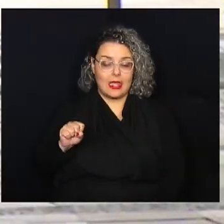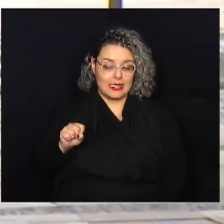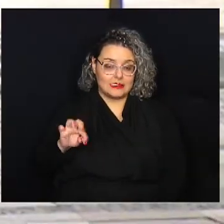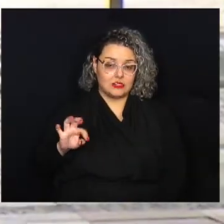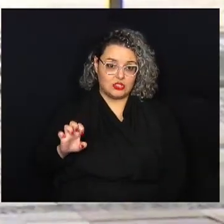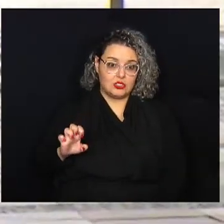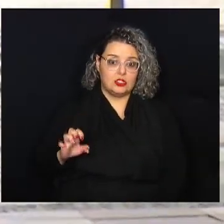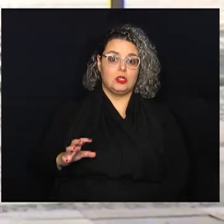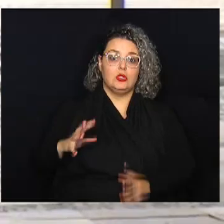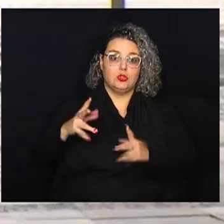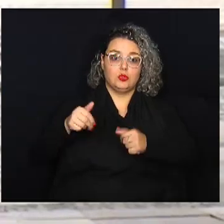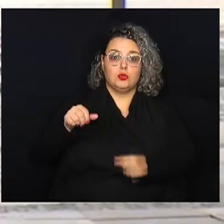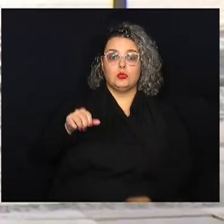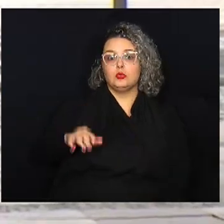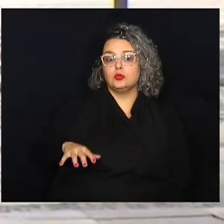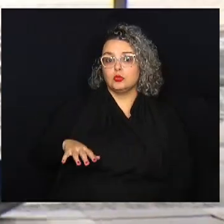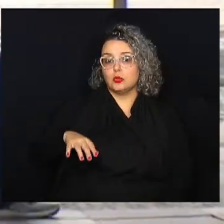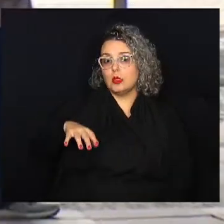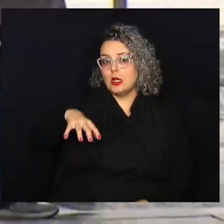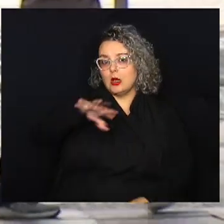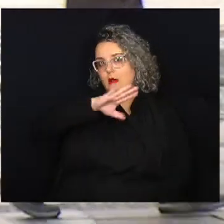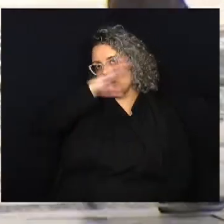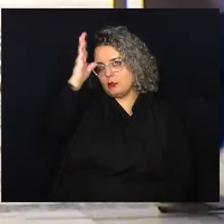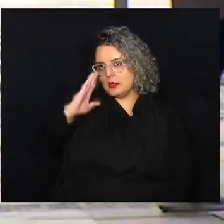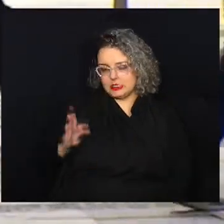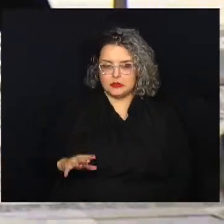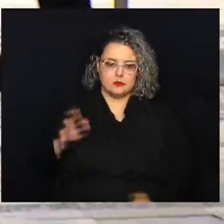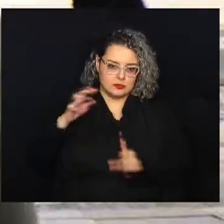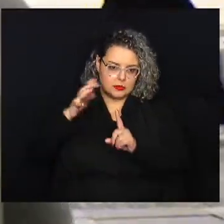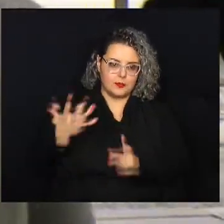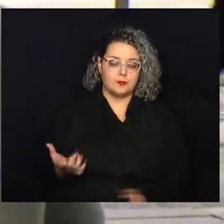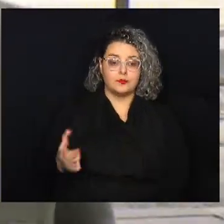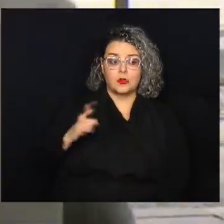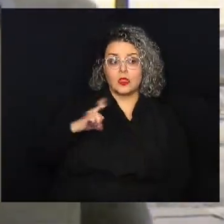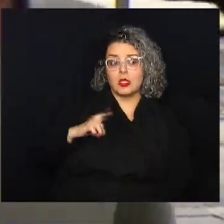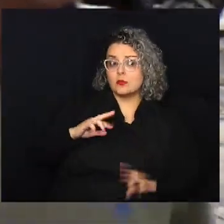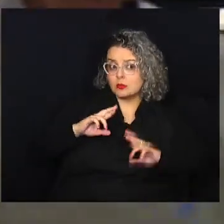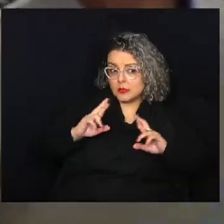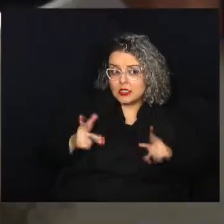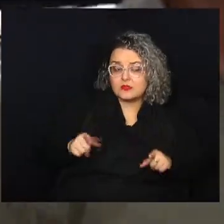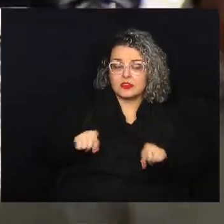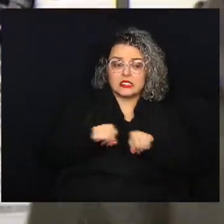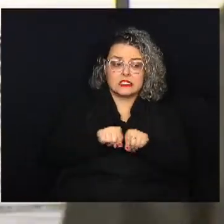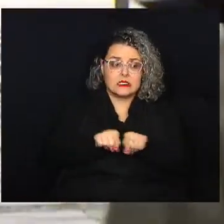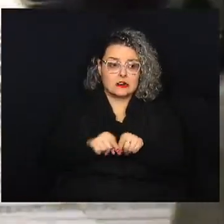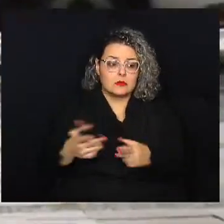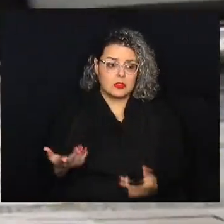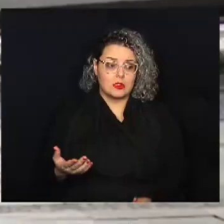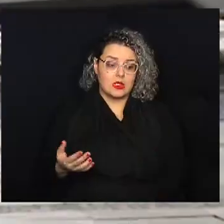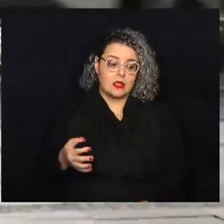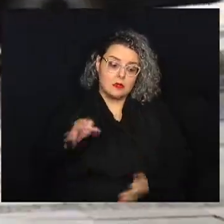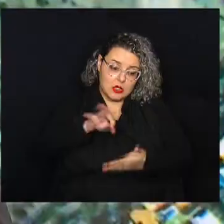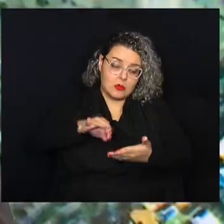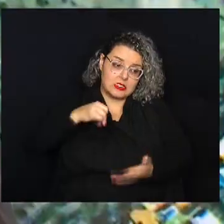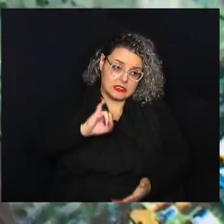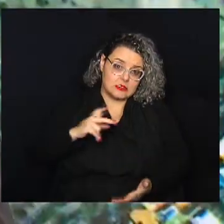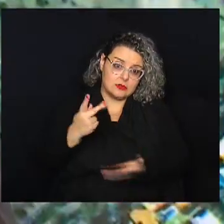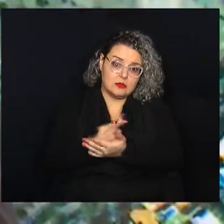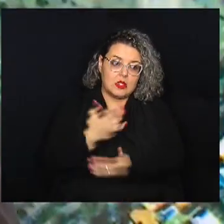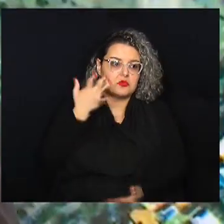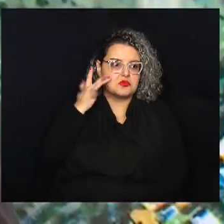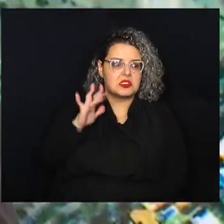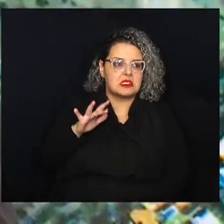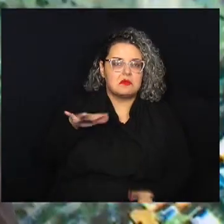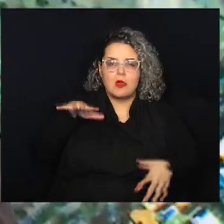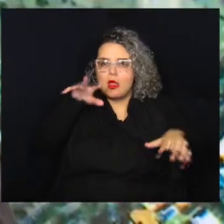país afetado. Nós tivemos também uma situação atípica, acredito eu, aquela, me corrija se eu estou errada, não sei se é neblina, se